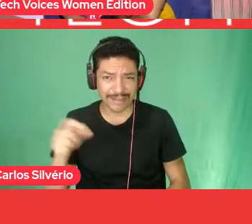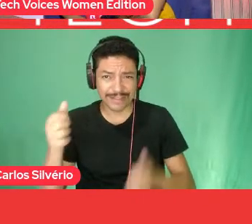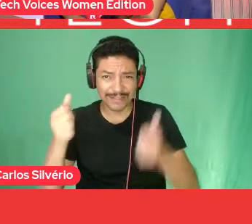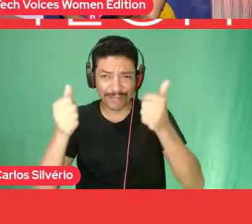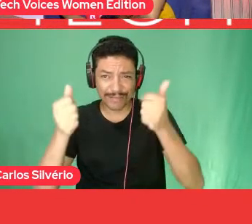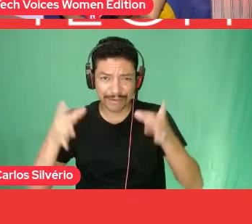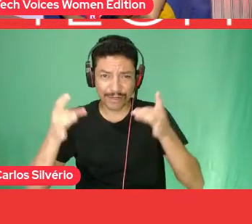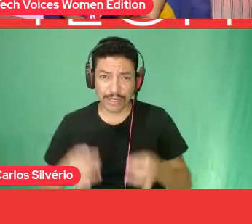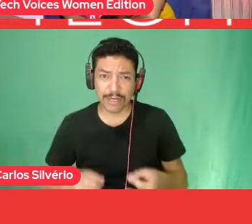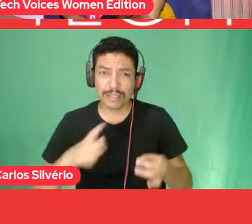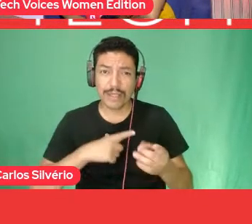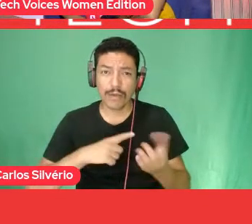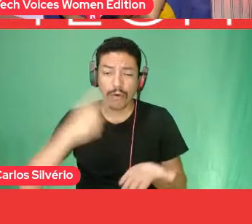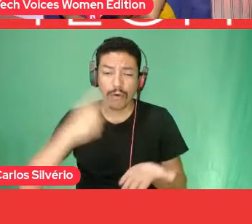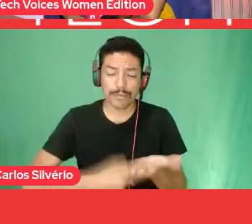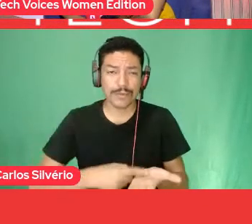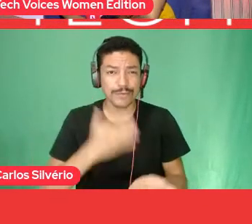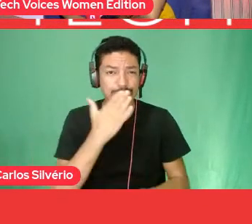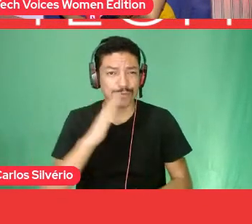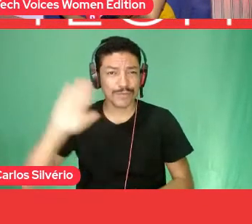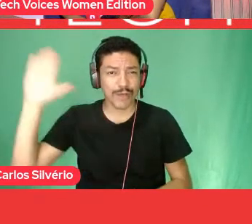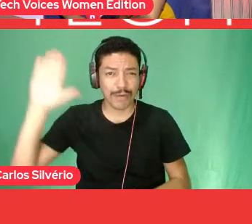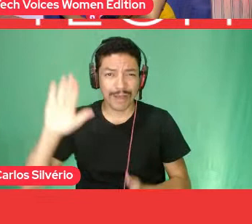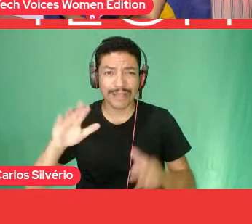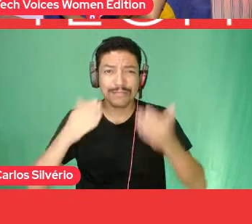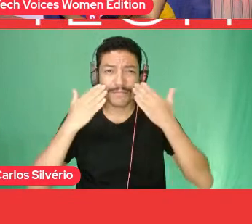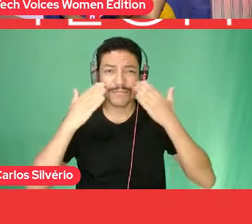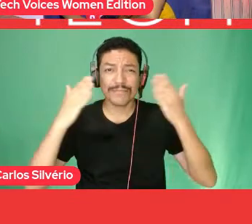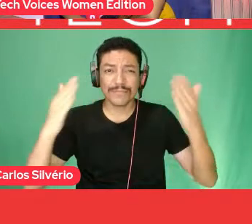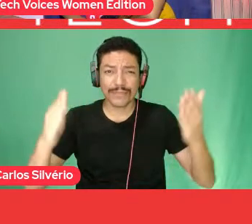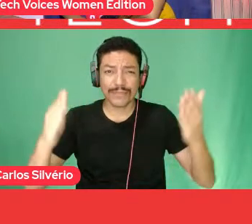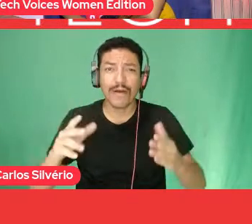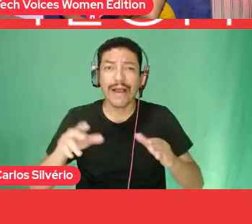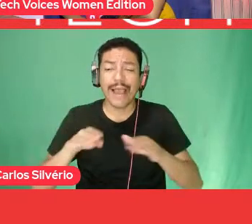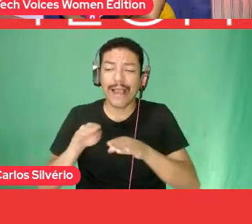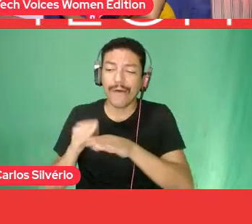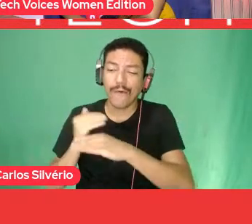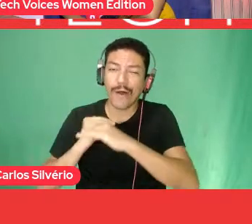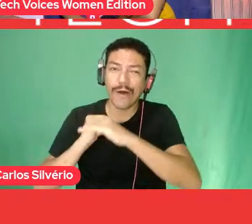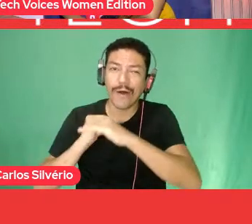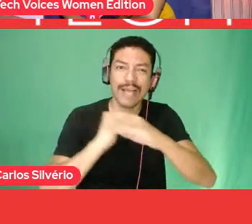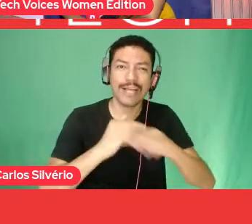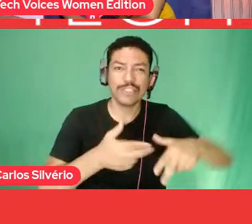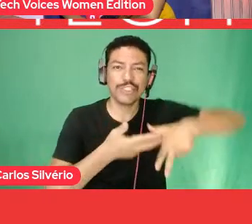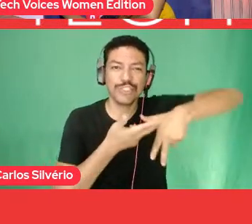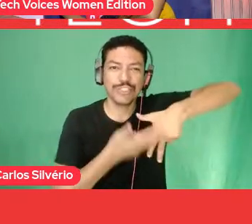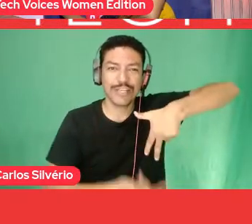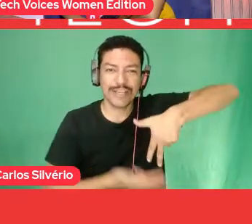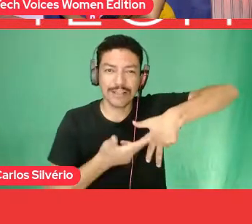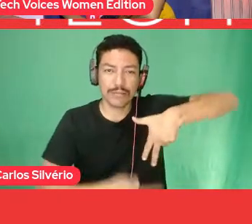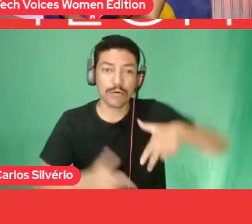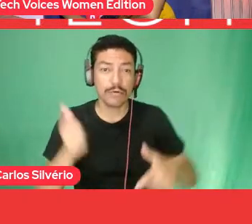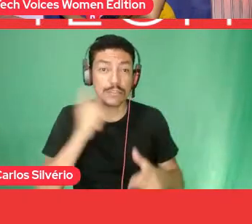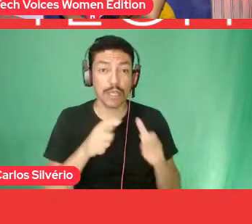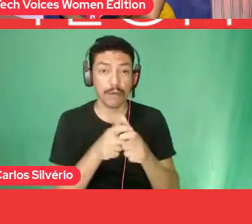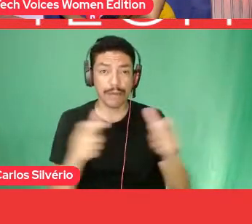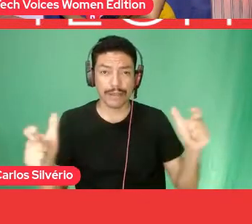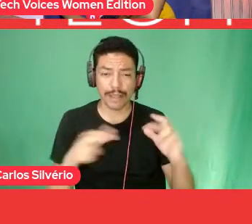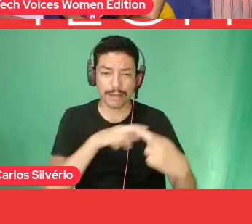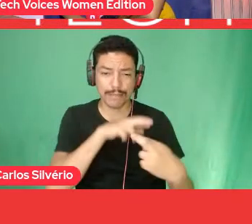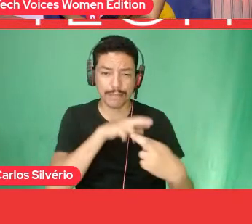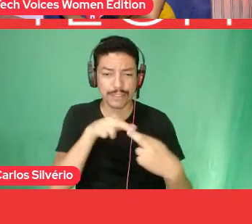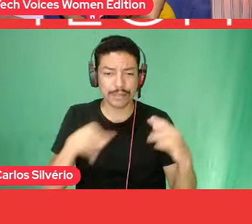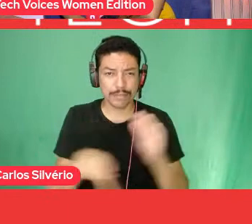de gênero, né, que acho que é um passo super importante da gente ter, né, aumentar a representatividade da CIT